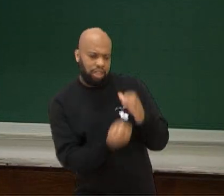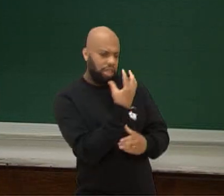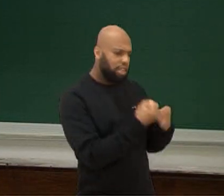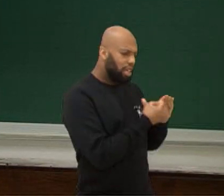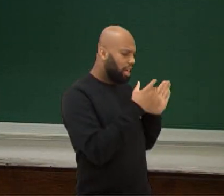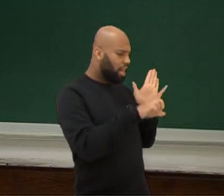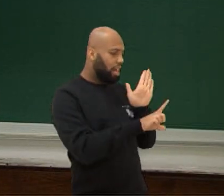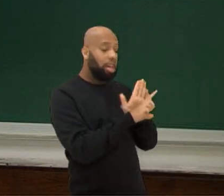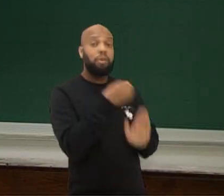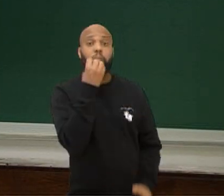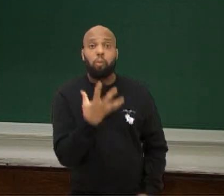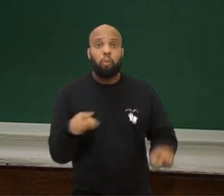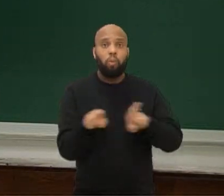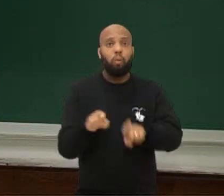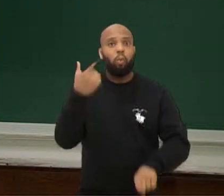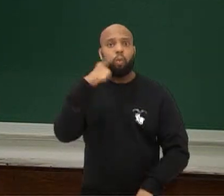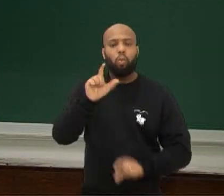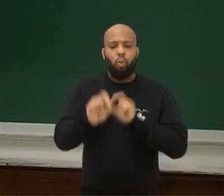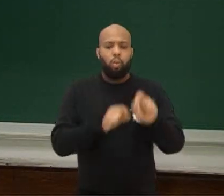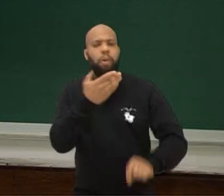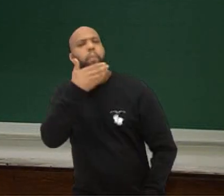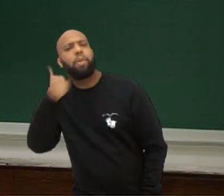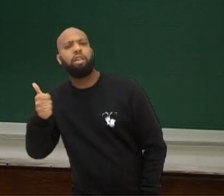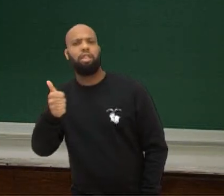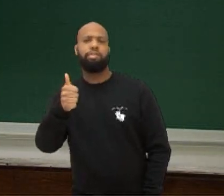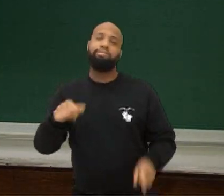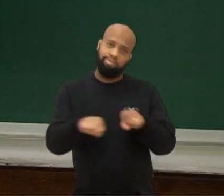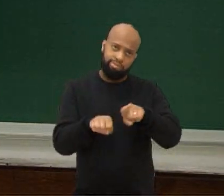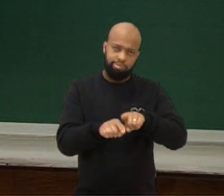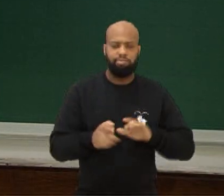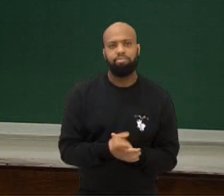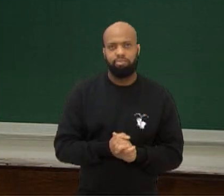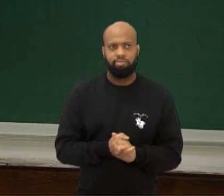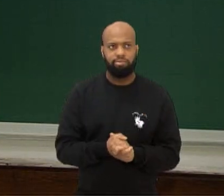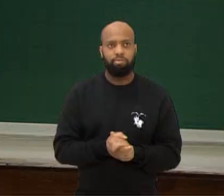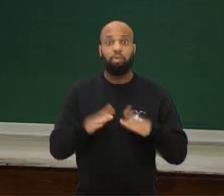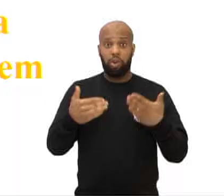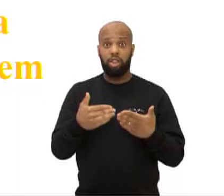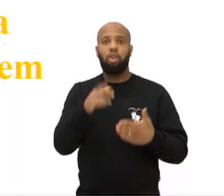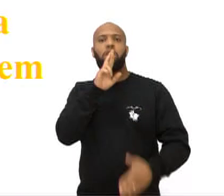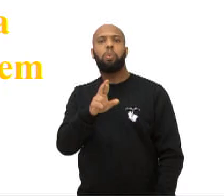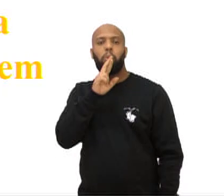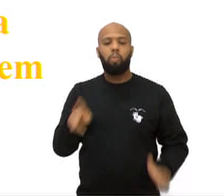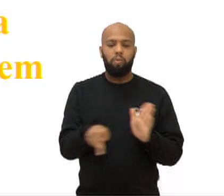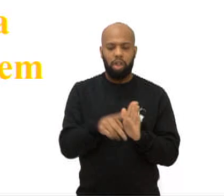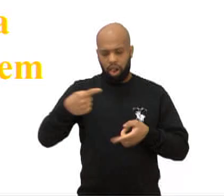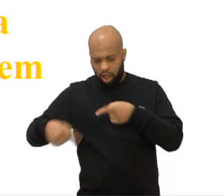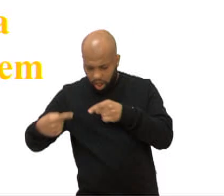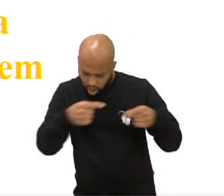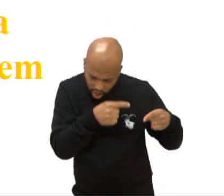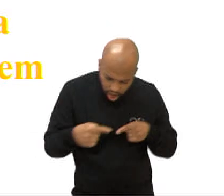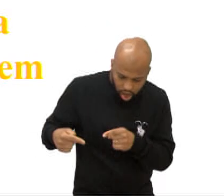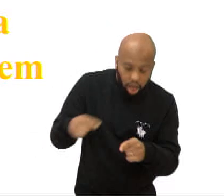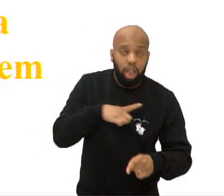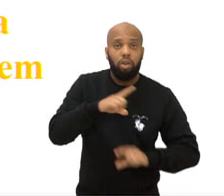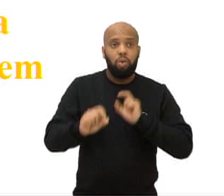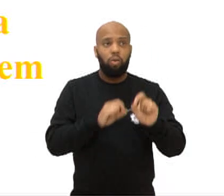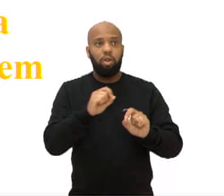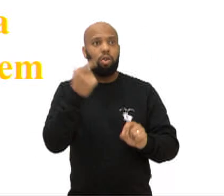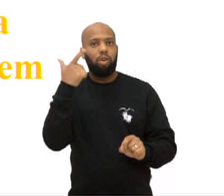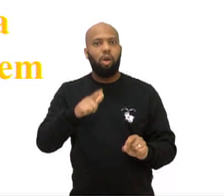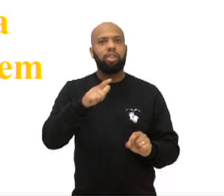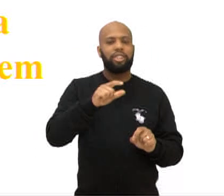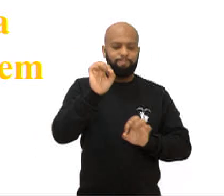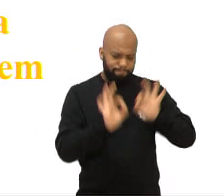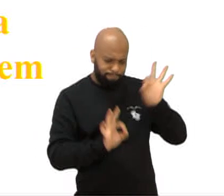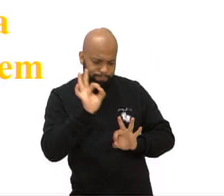boas leis, a de fato poder se aperfeiçoar. Então, o resultado do conflito pode ser a lapidação